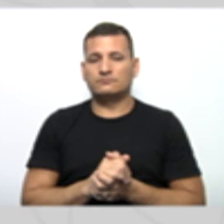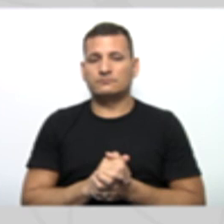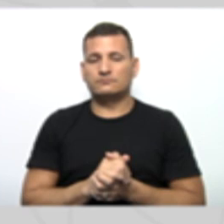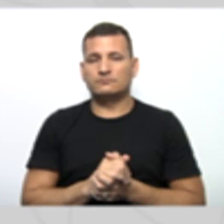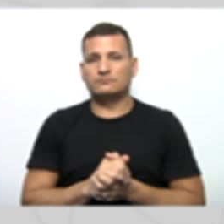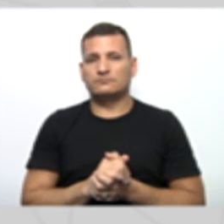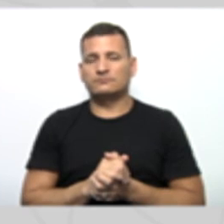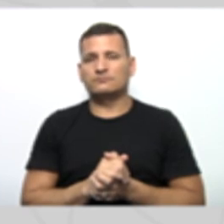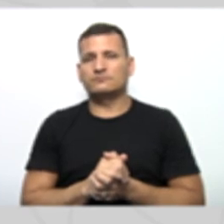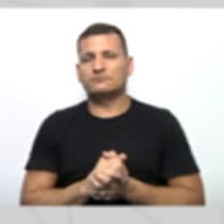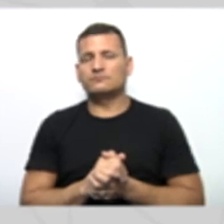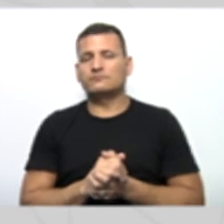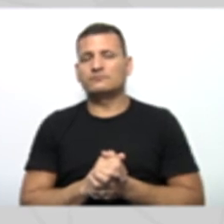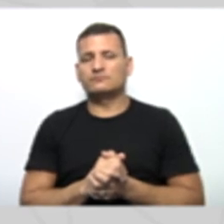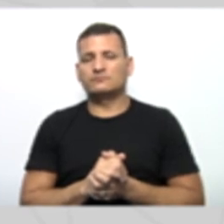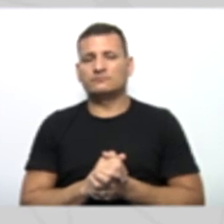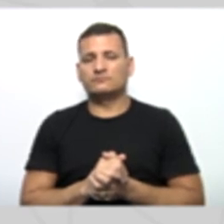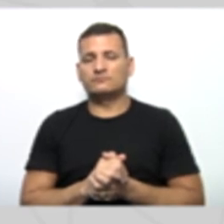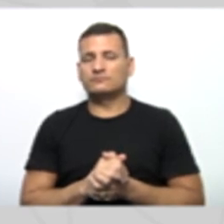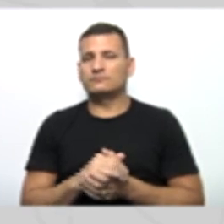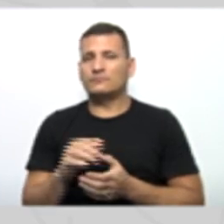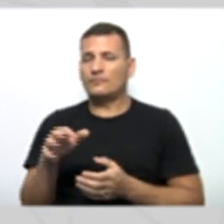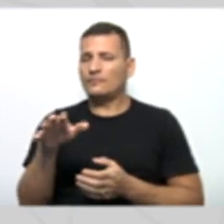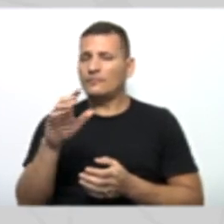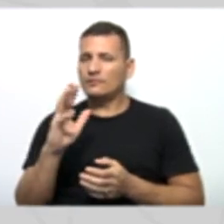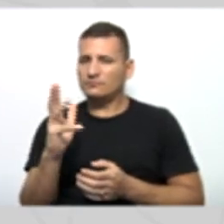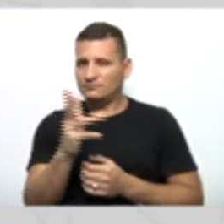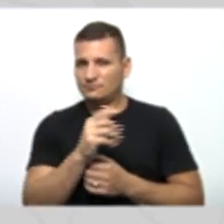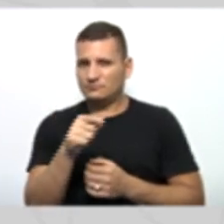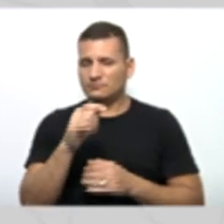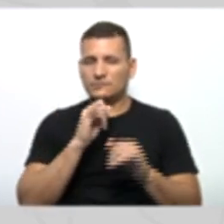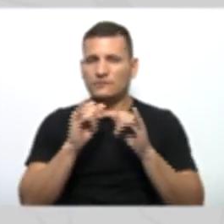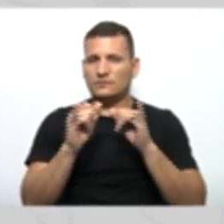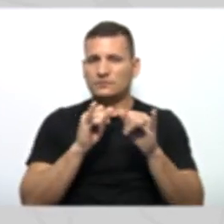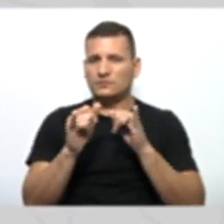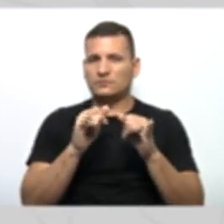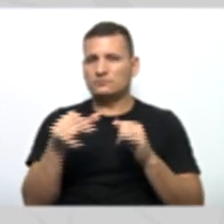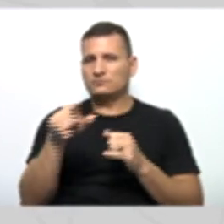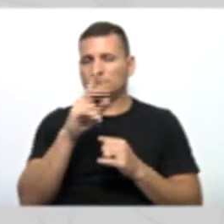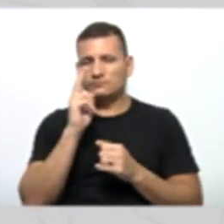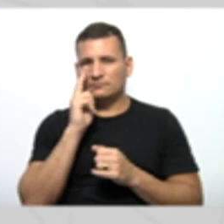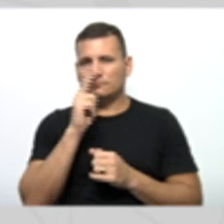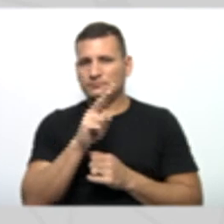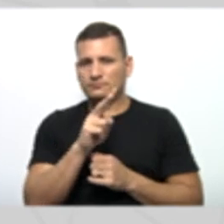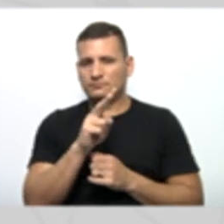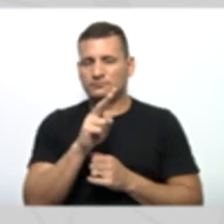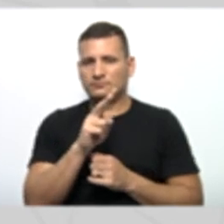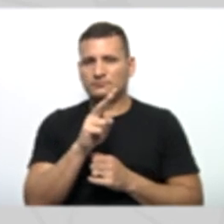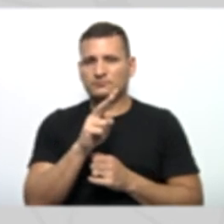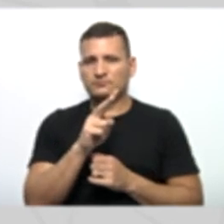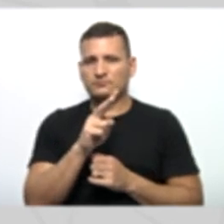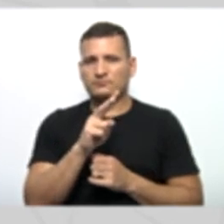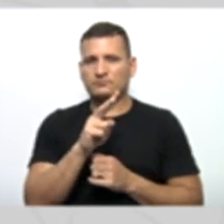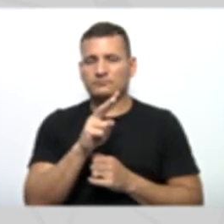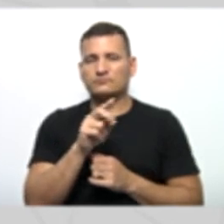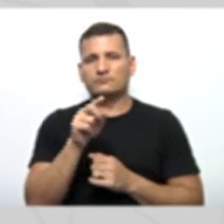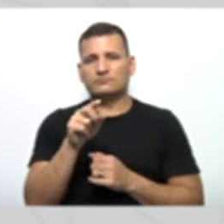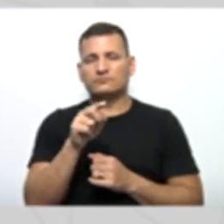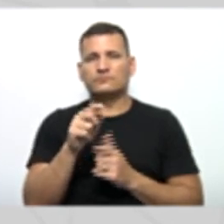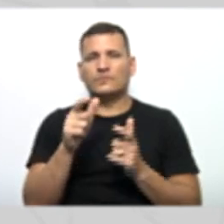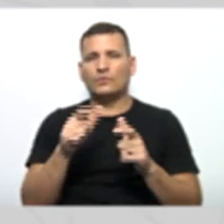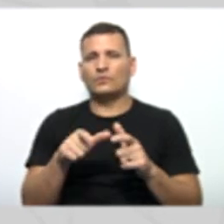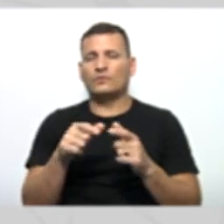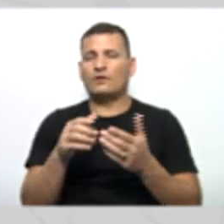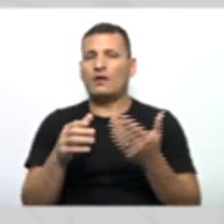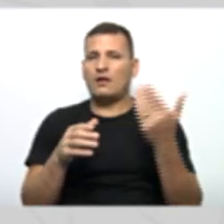Não, pessoal, essas informações aqui, ó, que você está ilustrando, que você está diagramando, você levantou lá